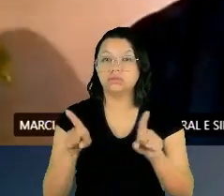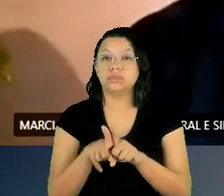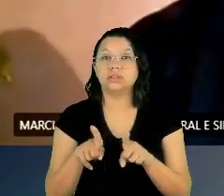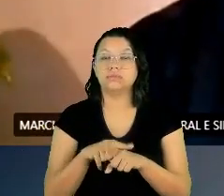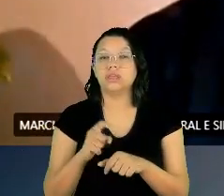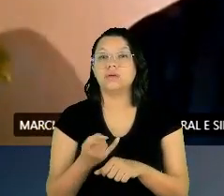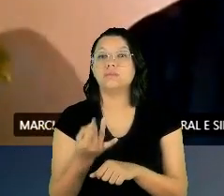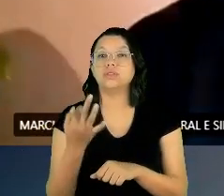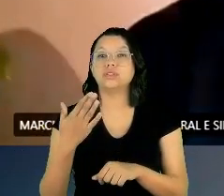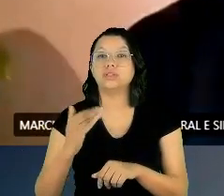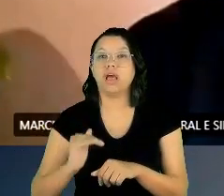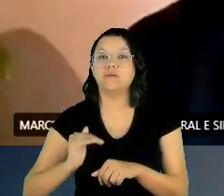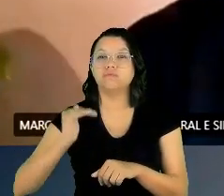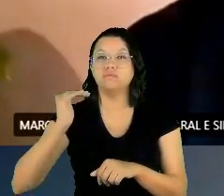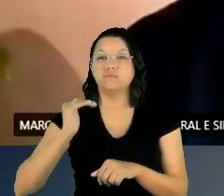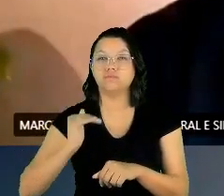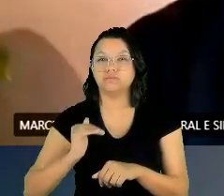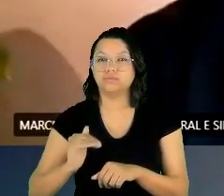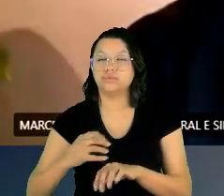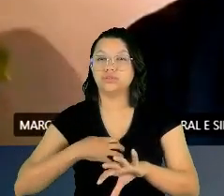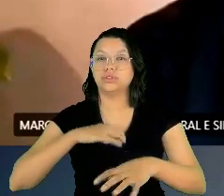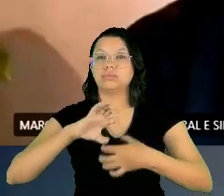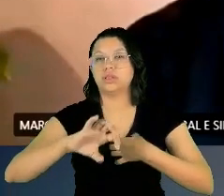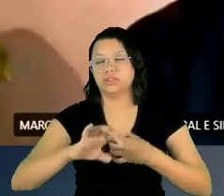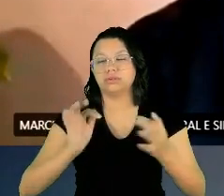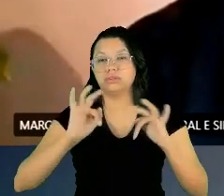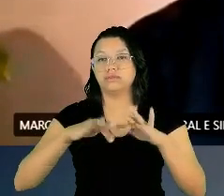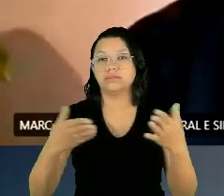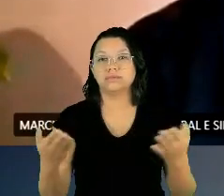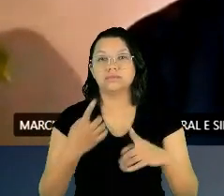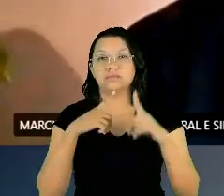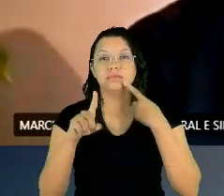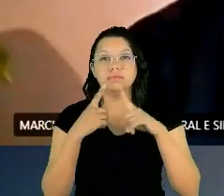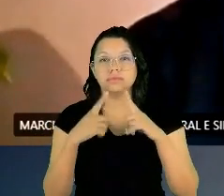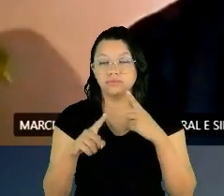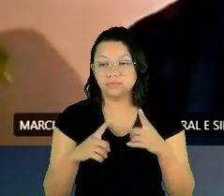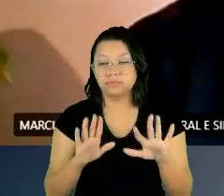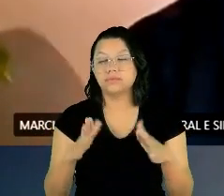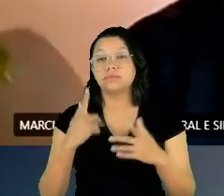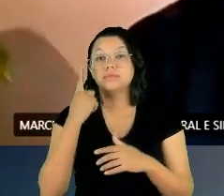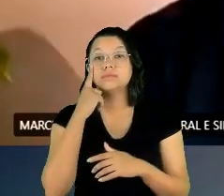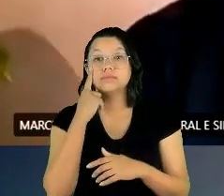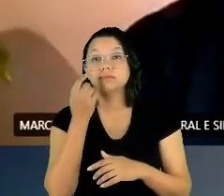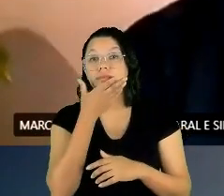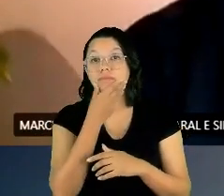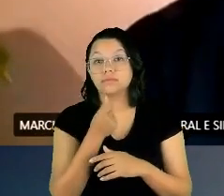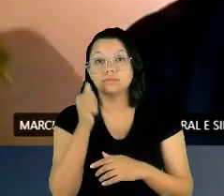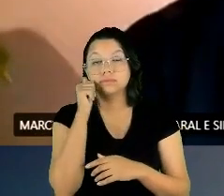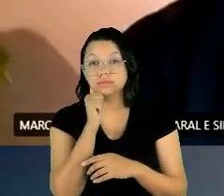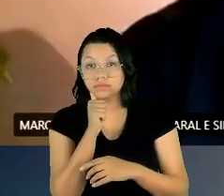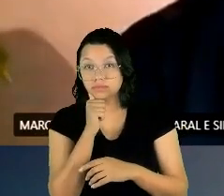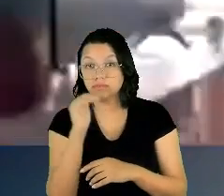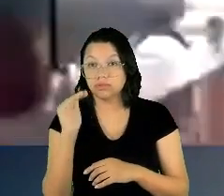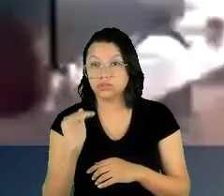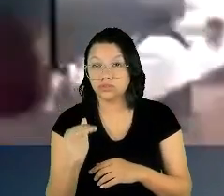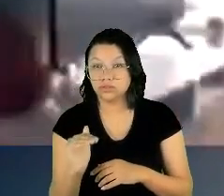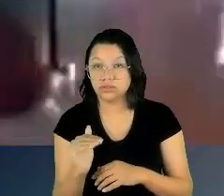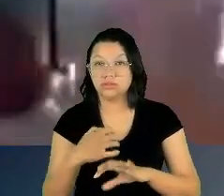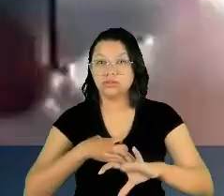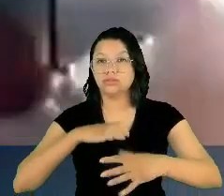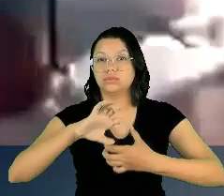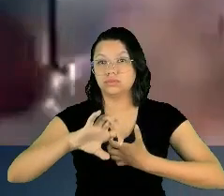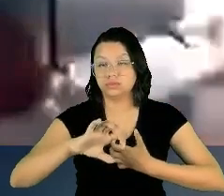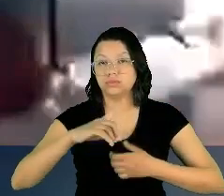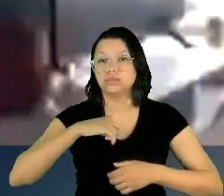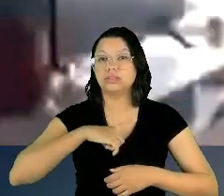eu olhei nível de empatia, para finalizar aí a nossa discussão. Então, eu vi que homens e mulheres